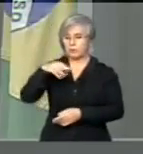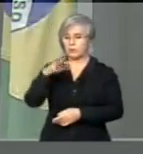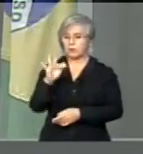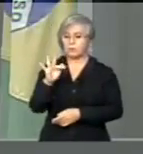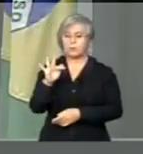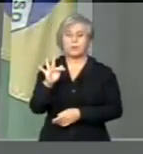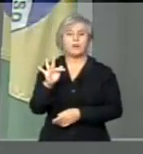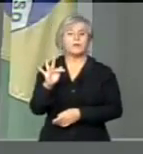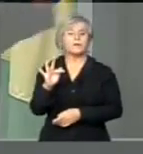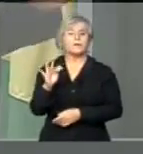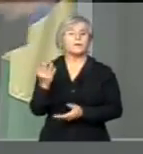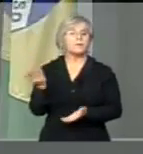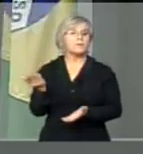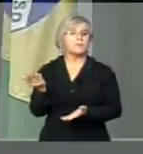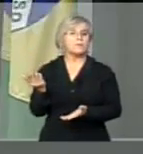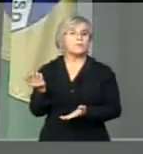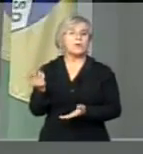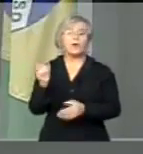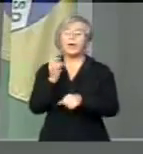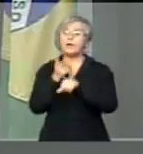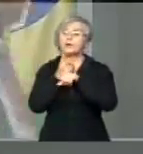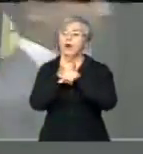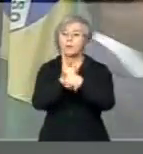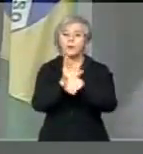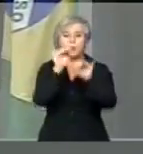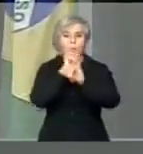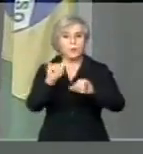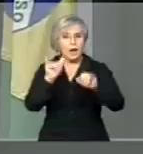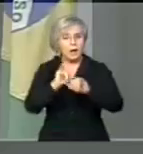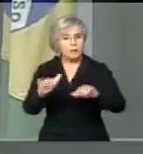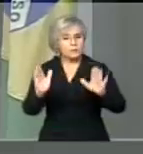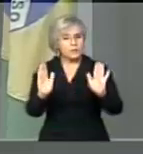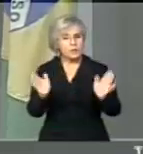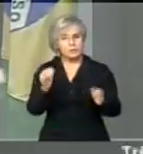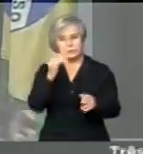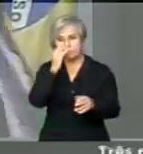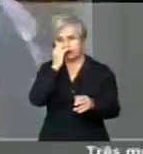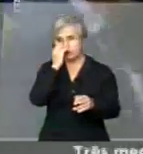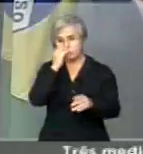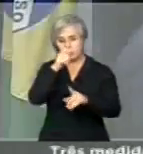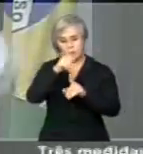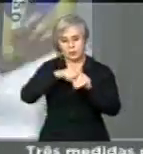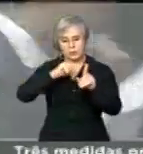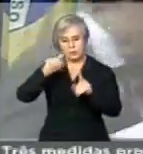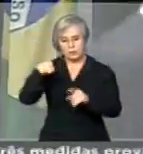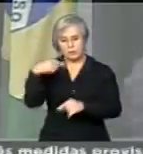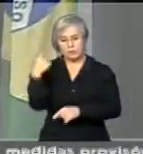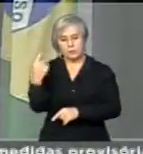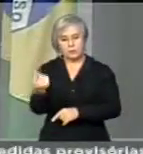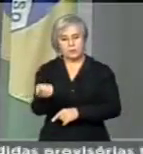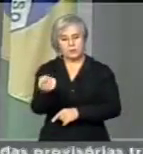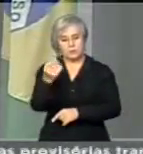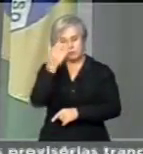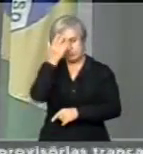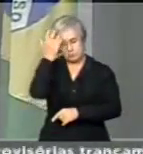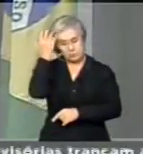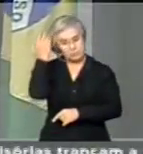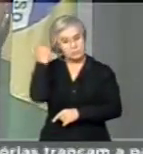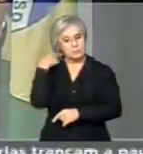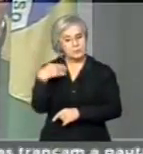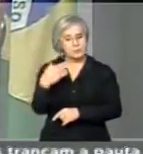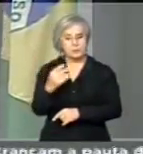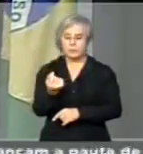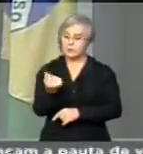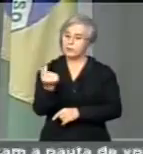o que acontece? Basta buscar os dados e a imprensa do mês seguinte, após o fim da CPMF. A